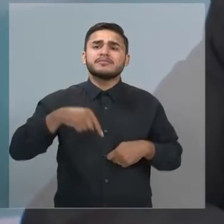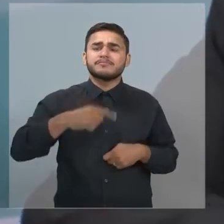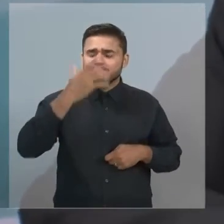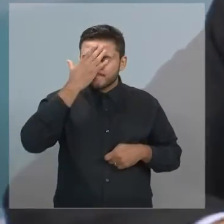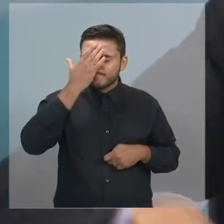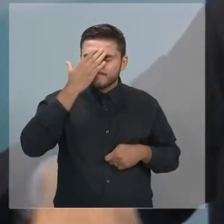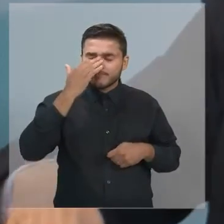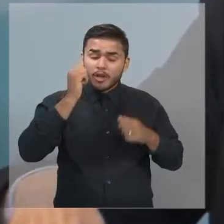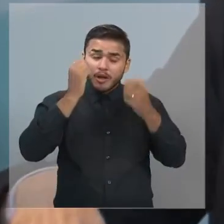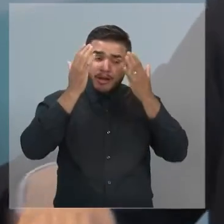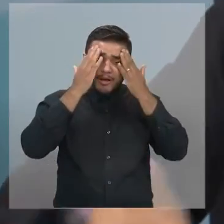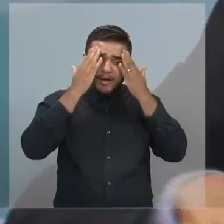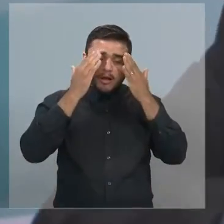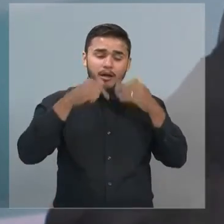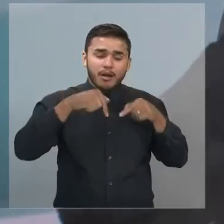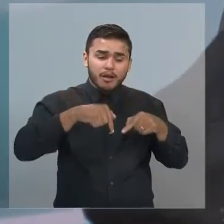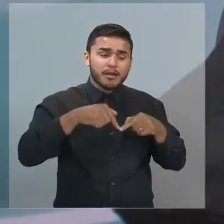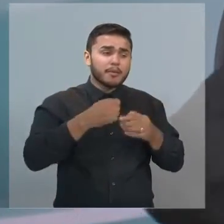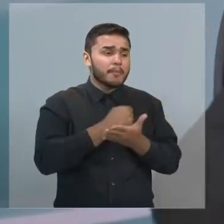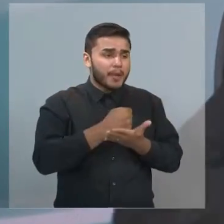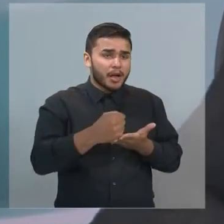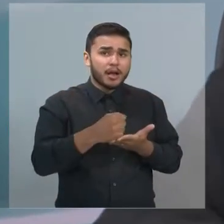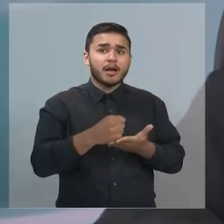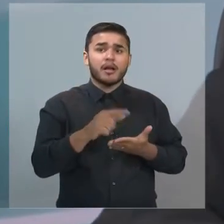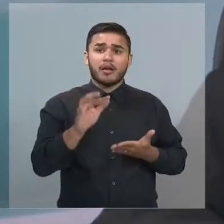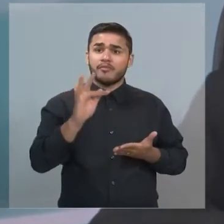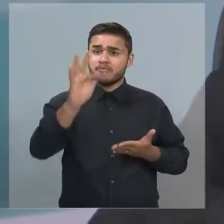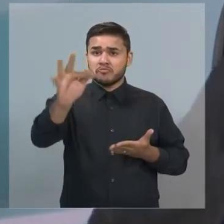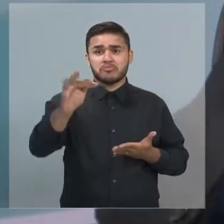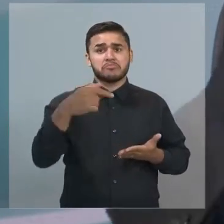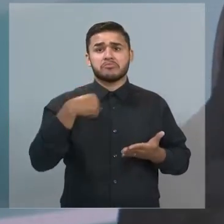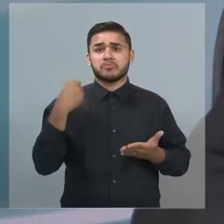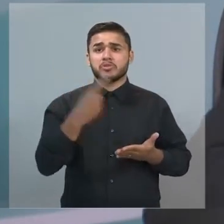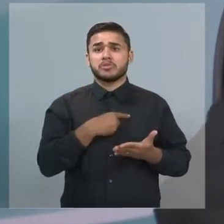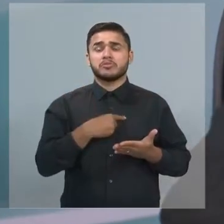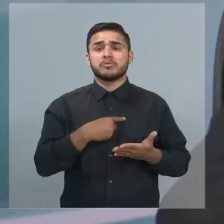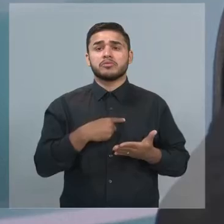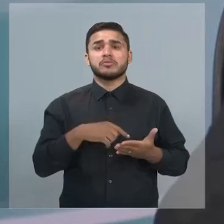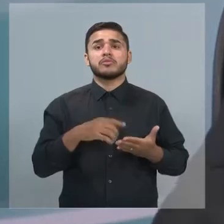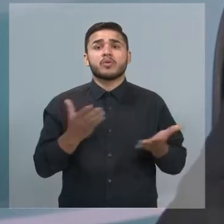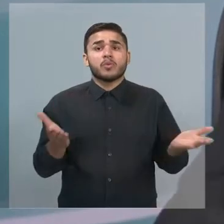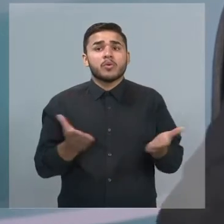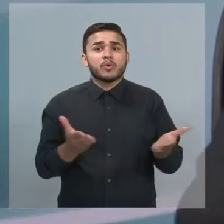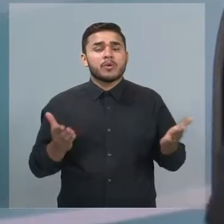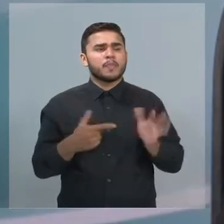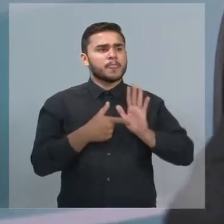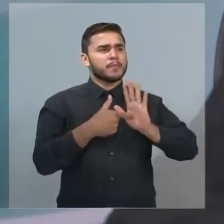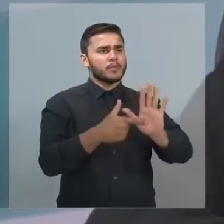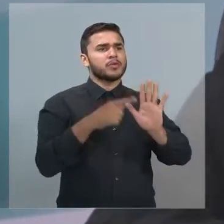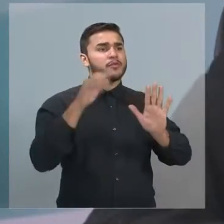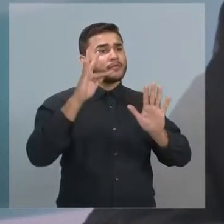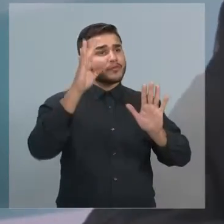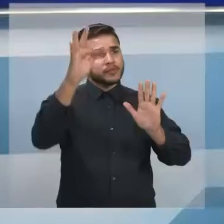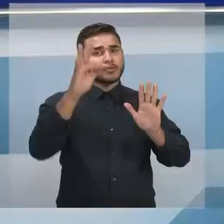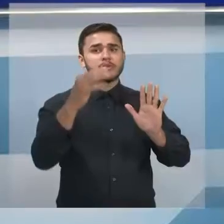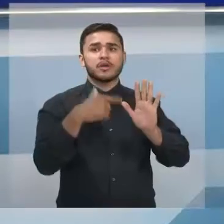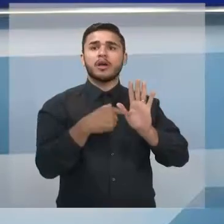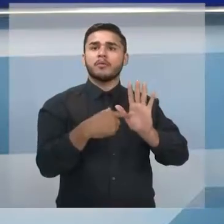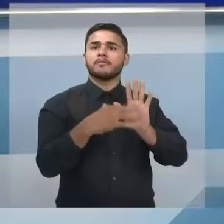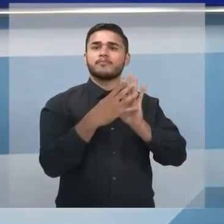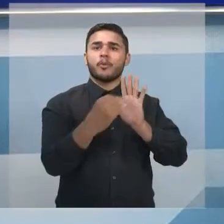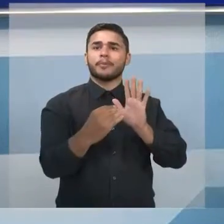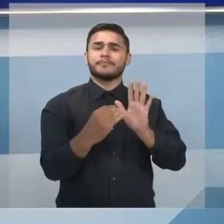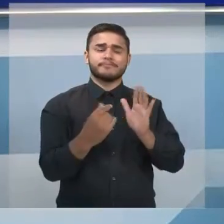saber que nós estamos de passagem, que muito brevemente estaremos deixando bons ou maus exemplos para as gerações que virão.